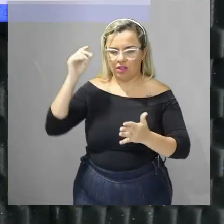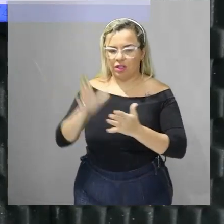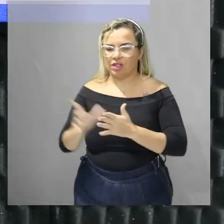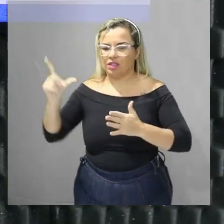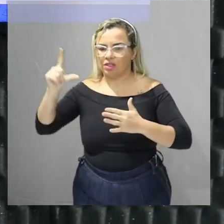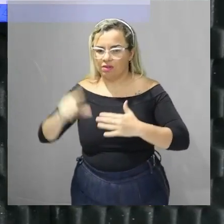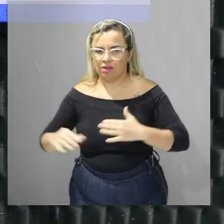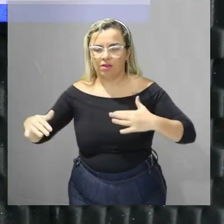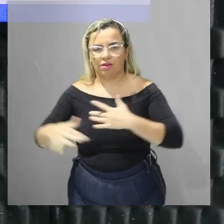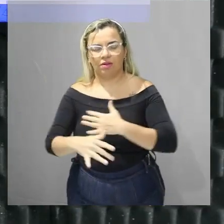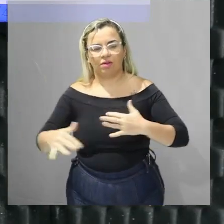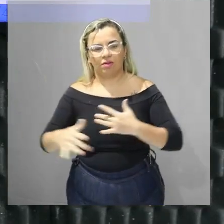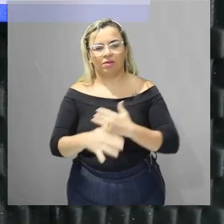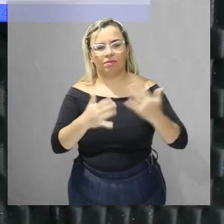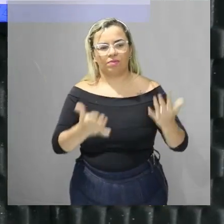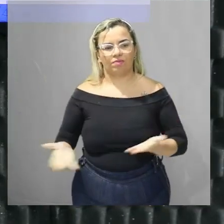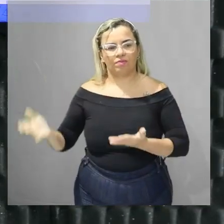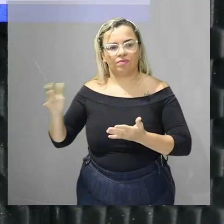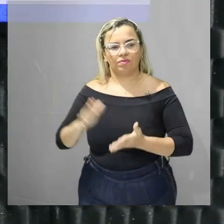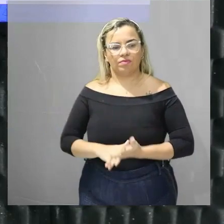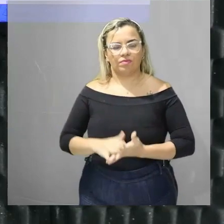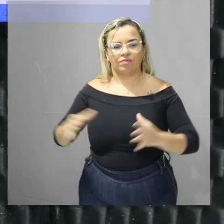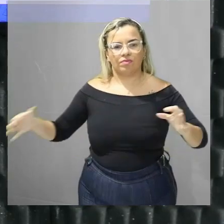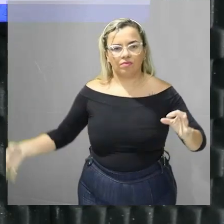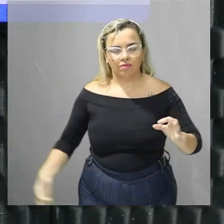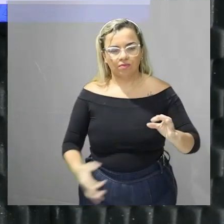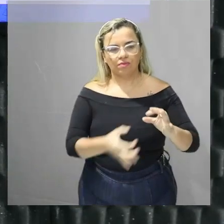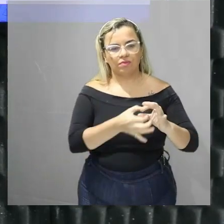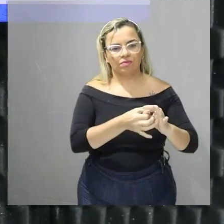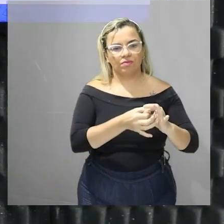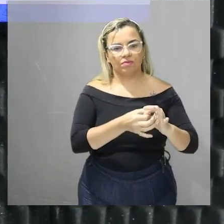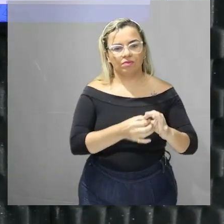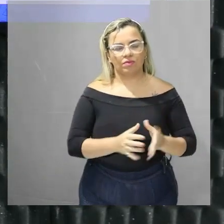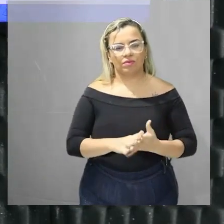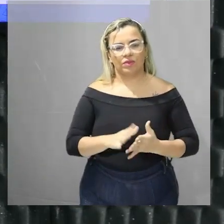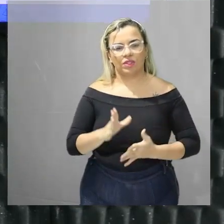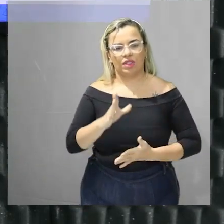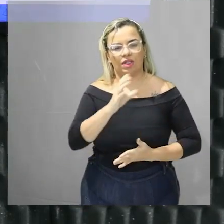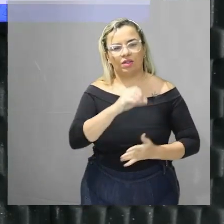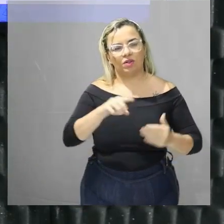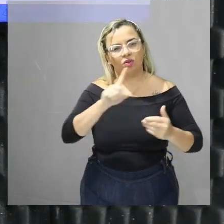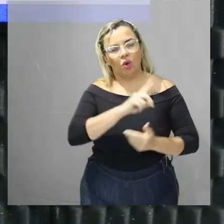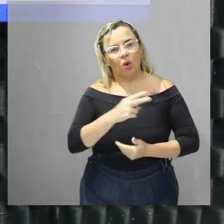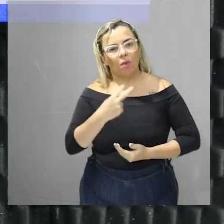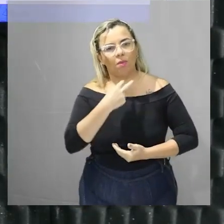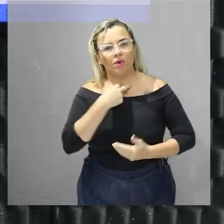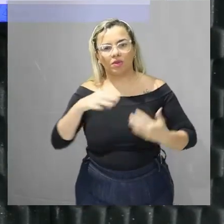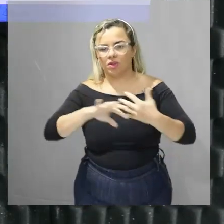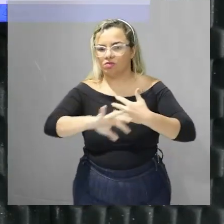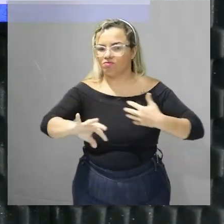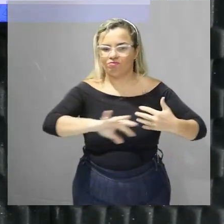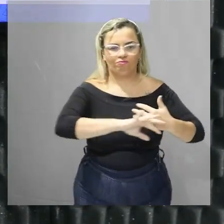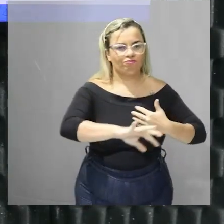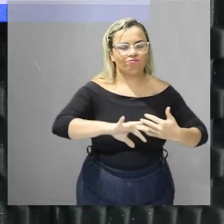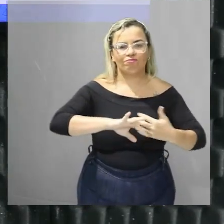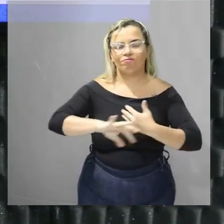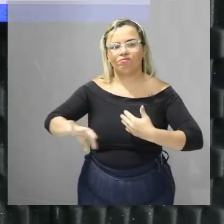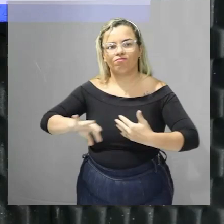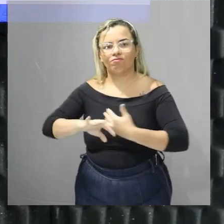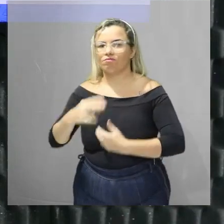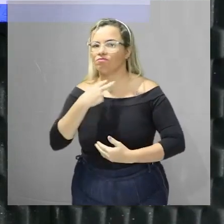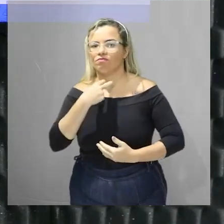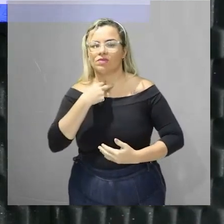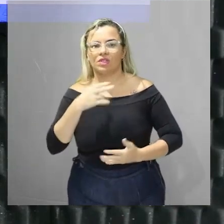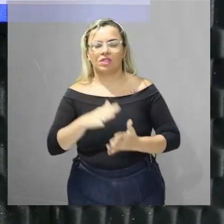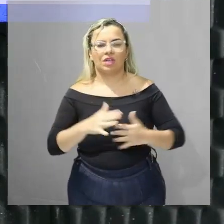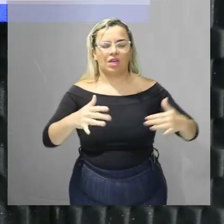até fala, interdependências de curto e longo alcance não podem mais ser separadas umas das outras, ou seja, cada vez mais as cidades